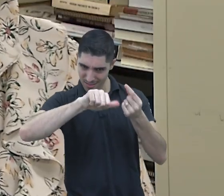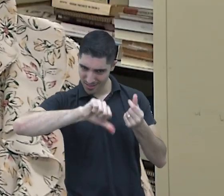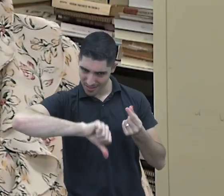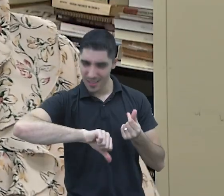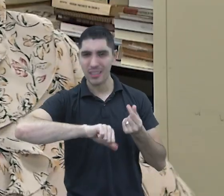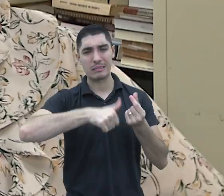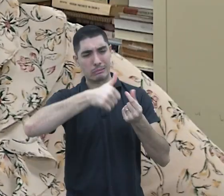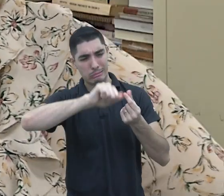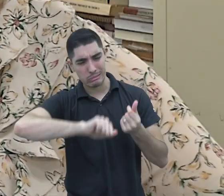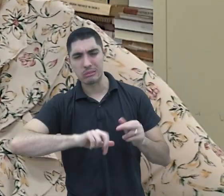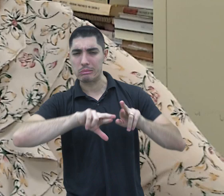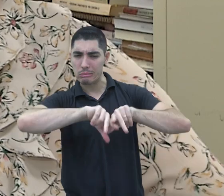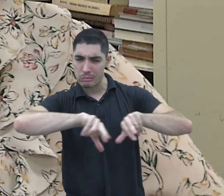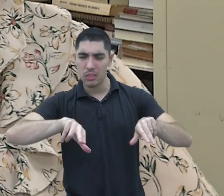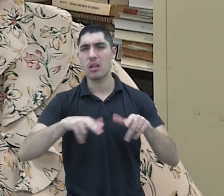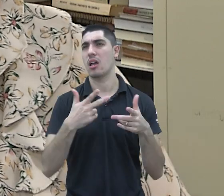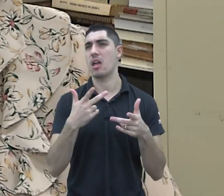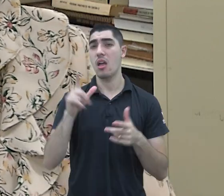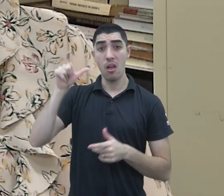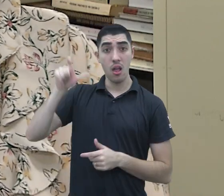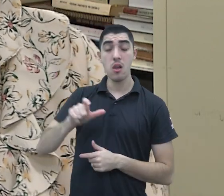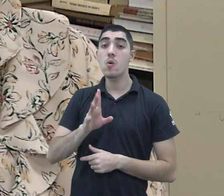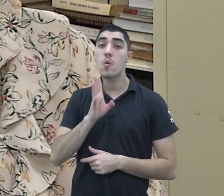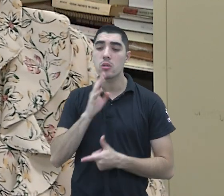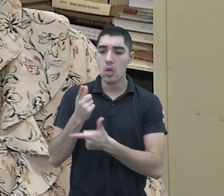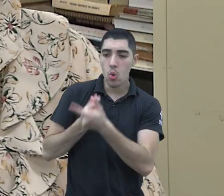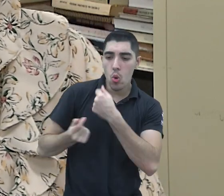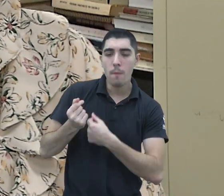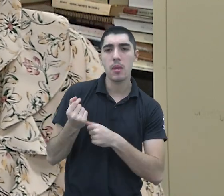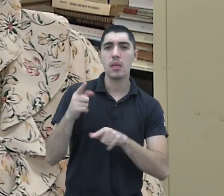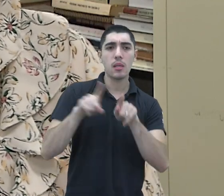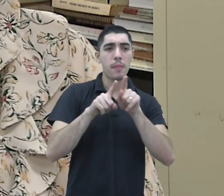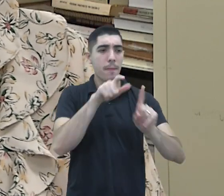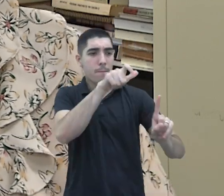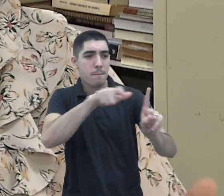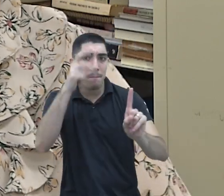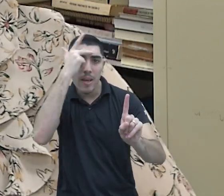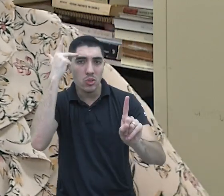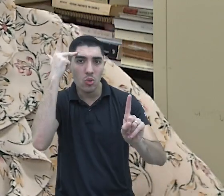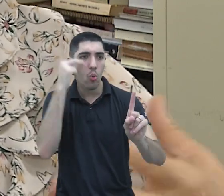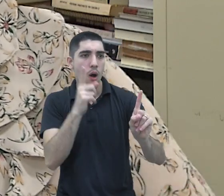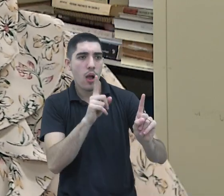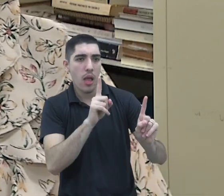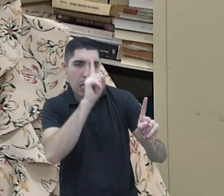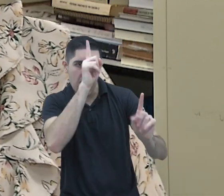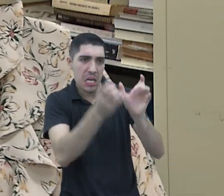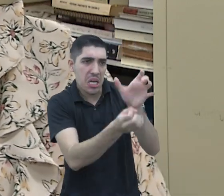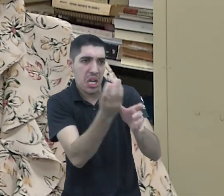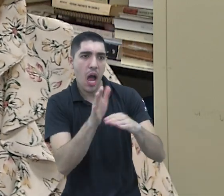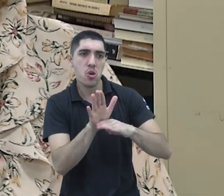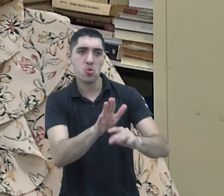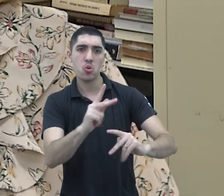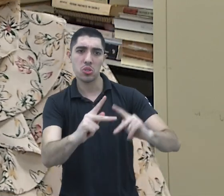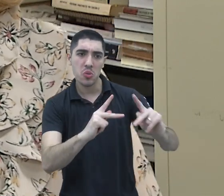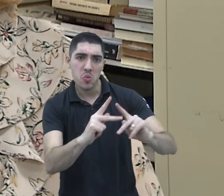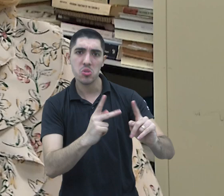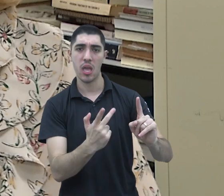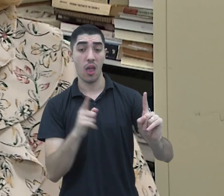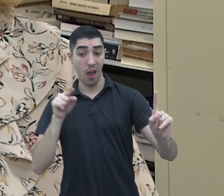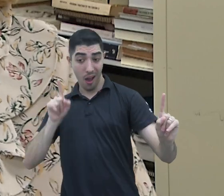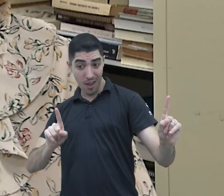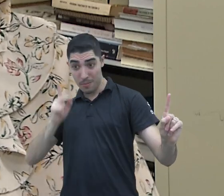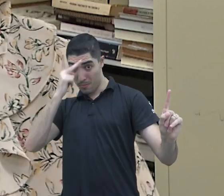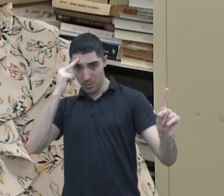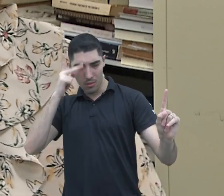ele pertence, ele se reconhece entre os sujeitos que criaram a cidade e pensar,